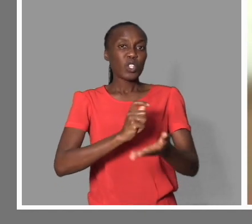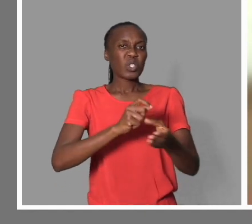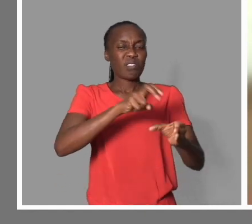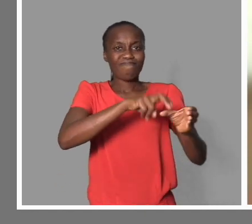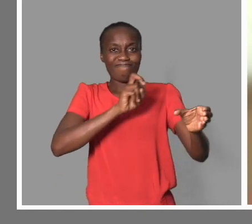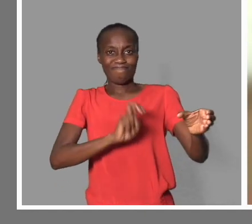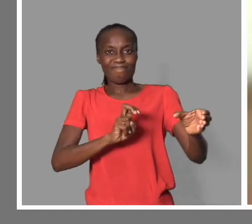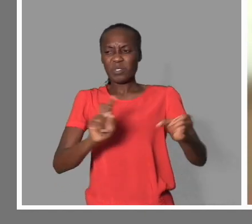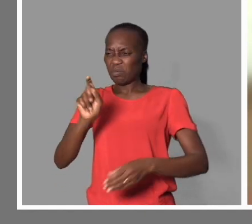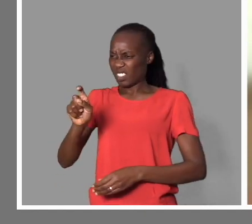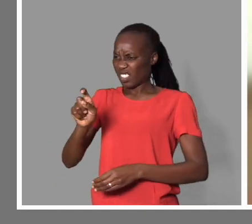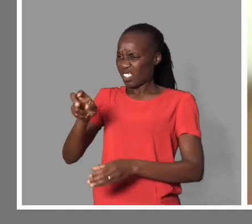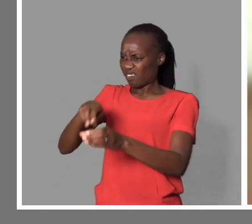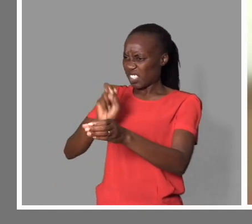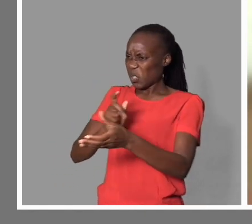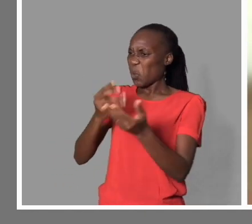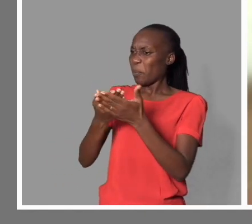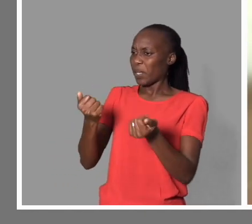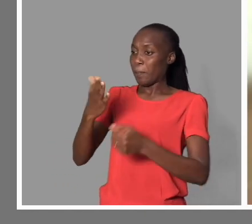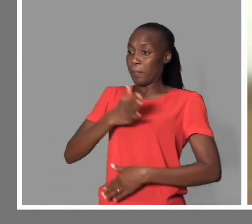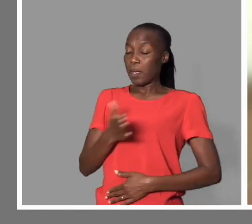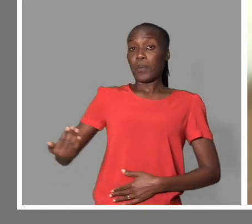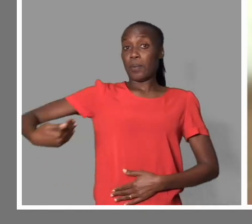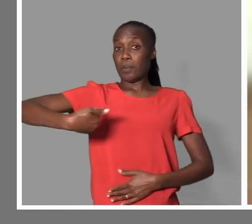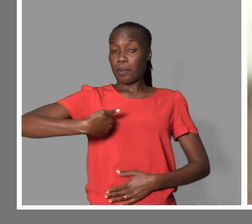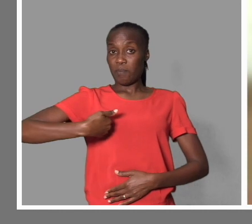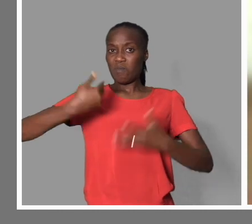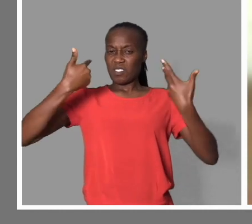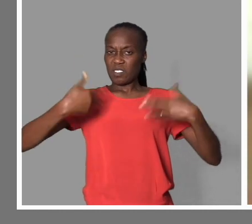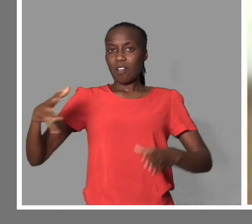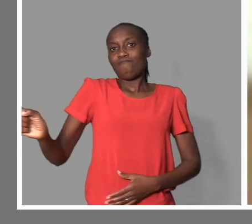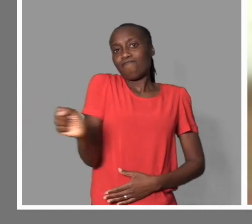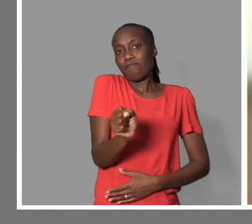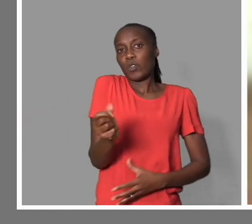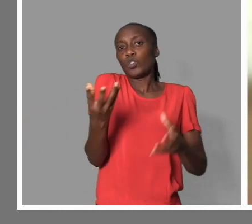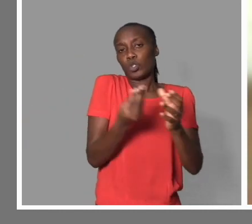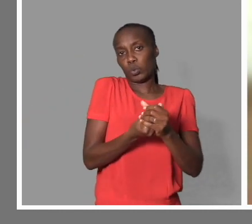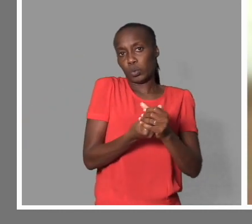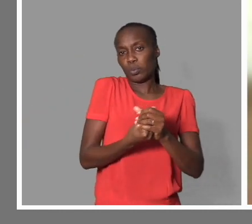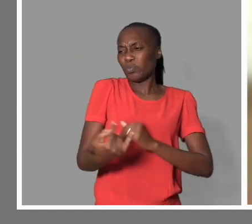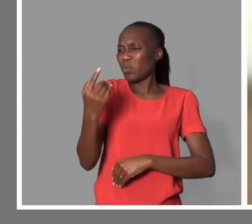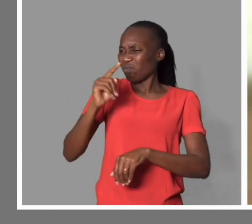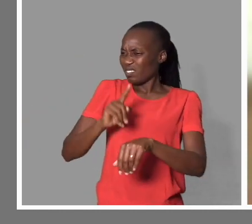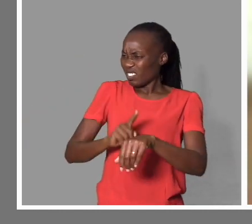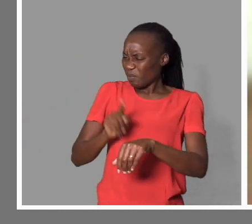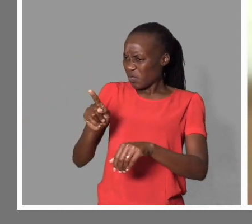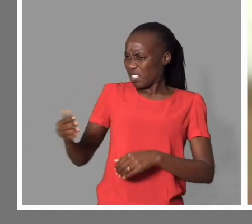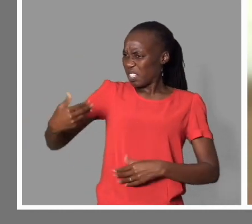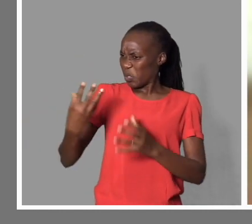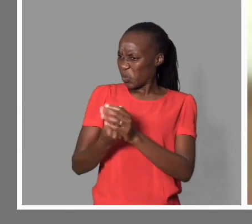Deixei de estudar. Por que abandonaste a escola? Casei e fui ao lar.